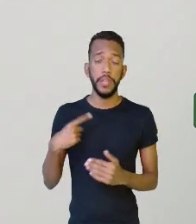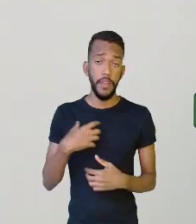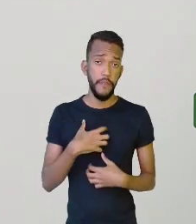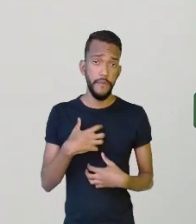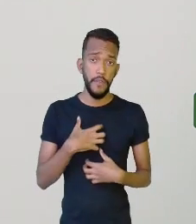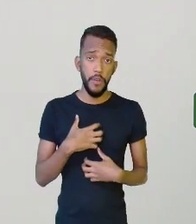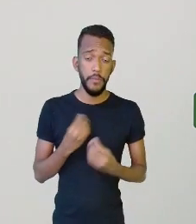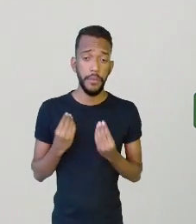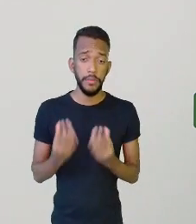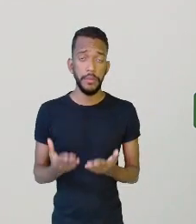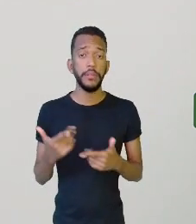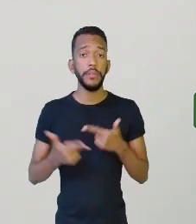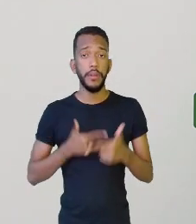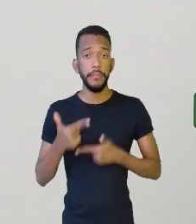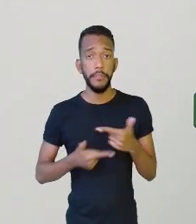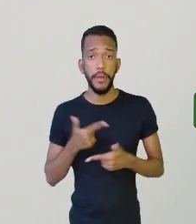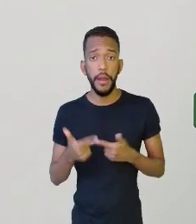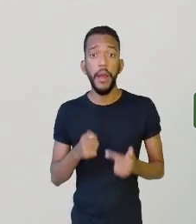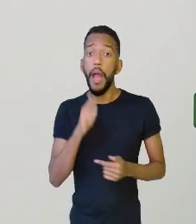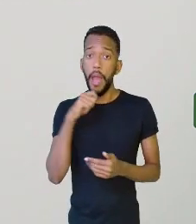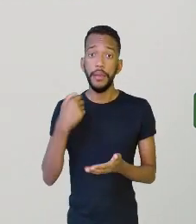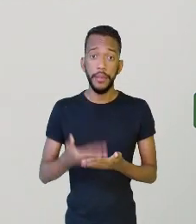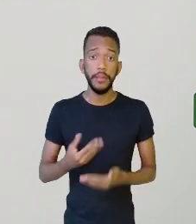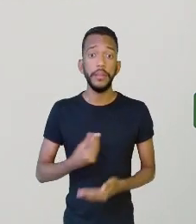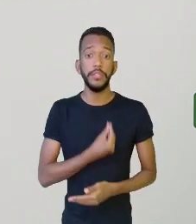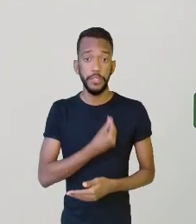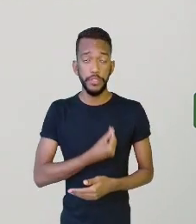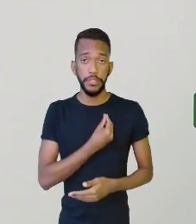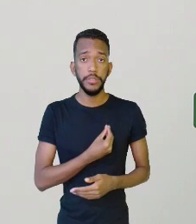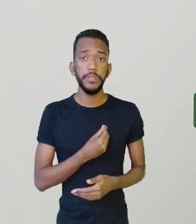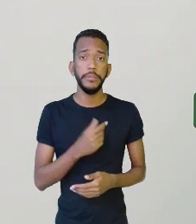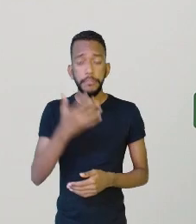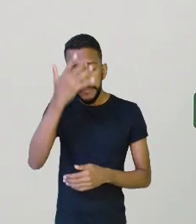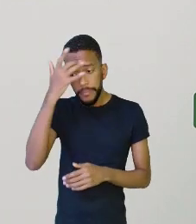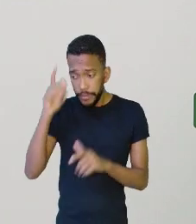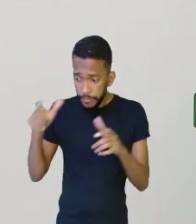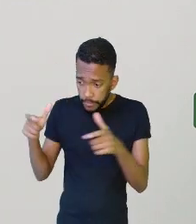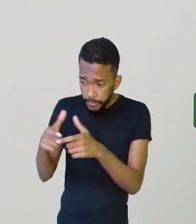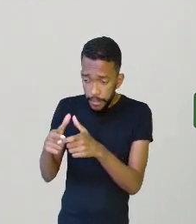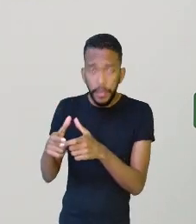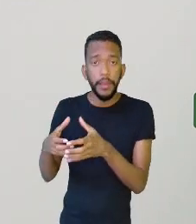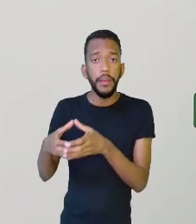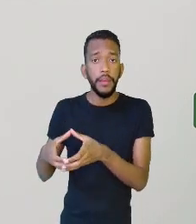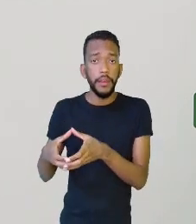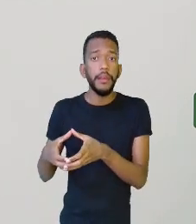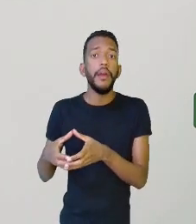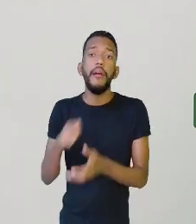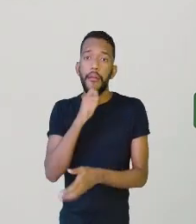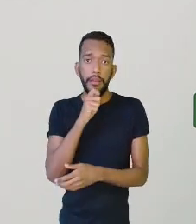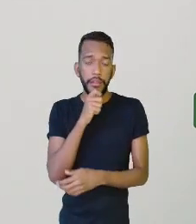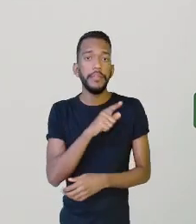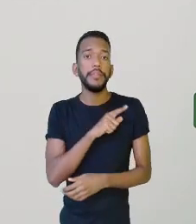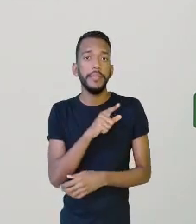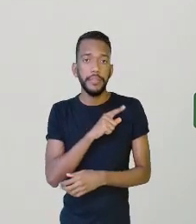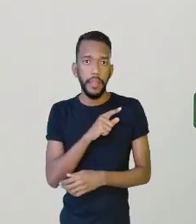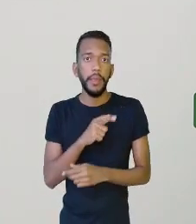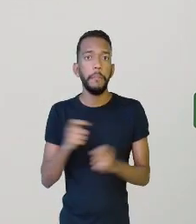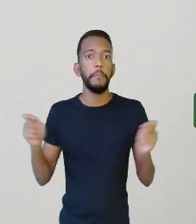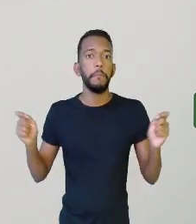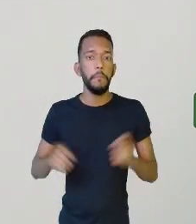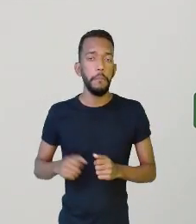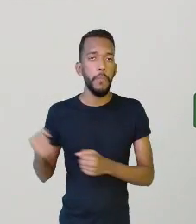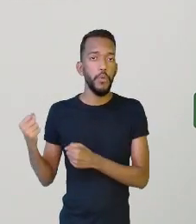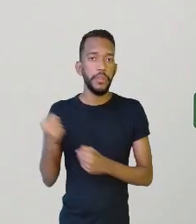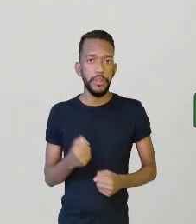dá o trabalho. Ainda existe no nosso país uma pequena parcela da população que tem o poder,